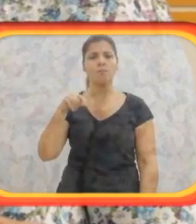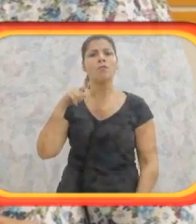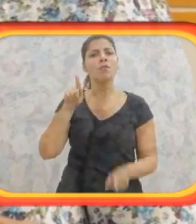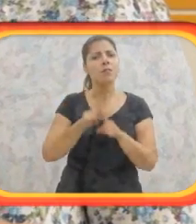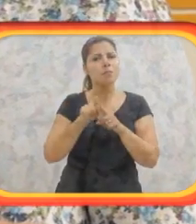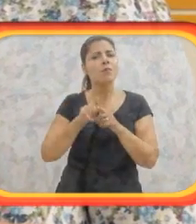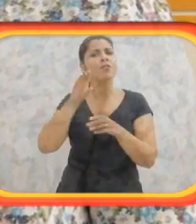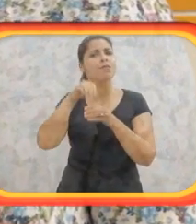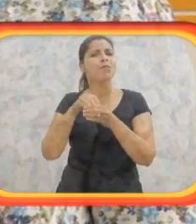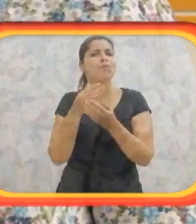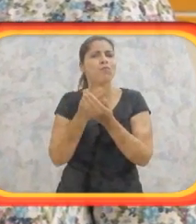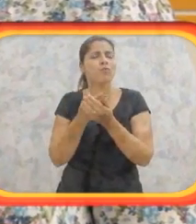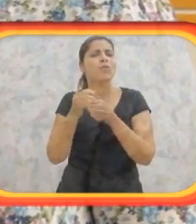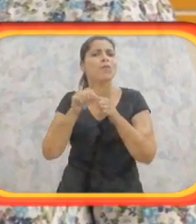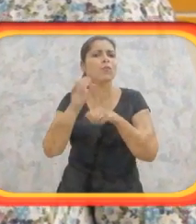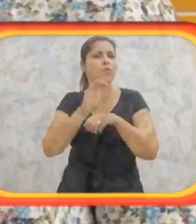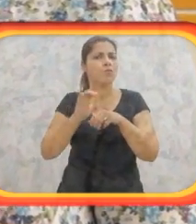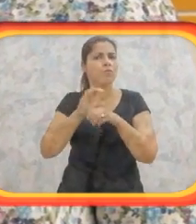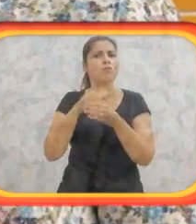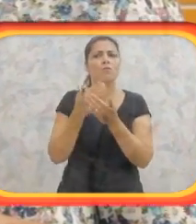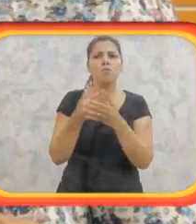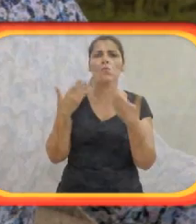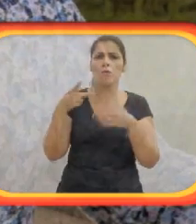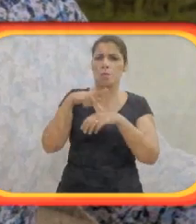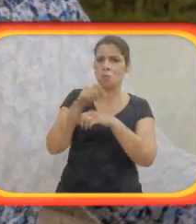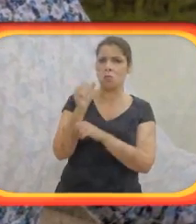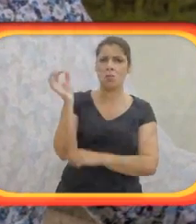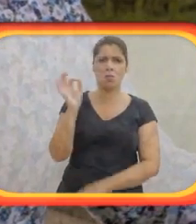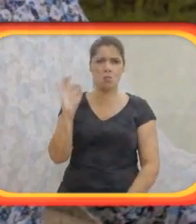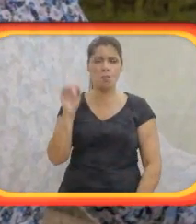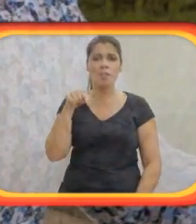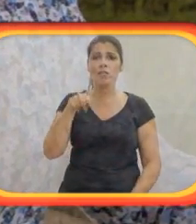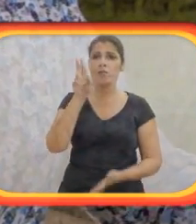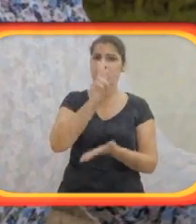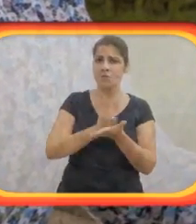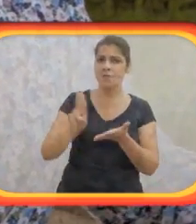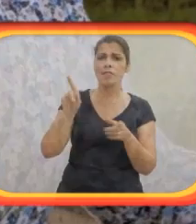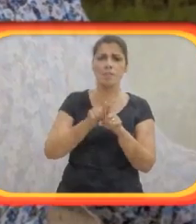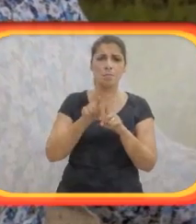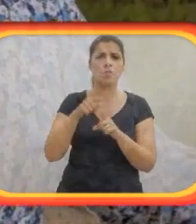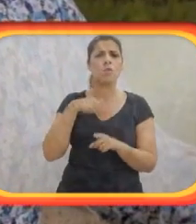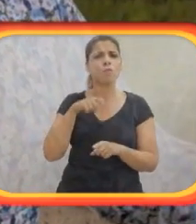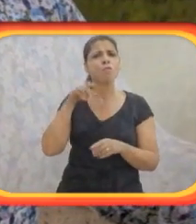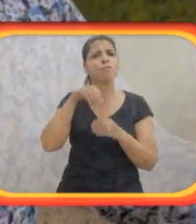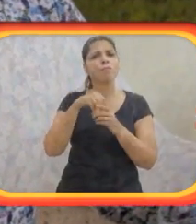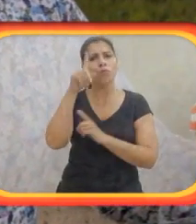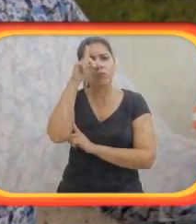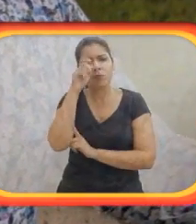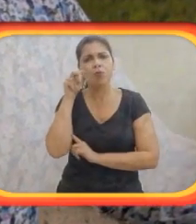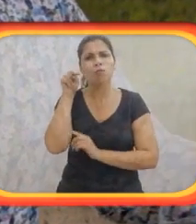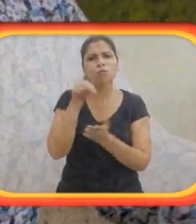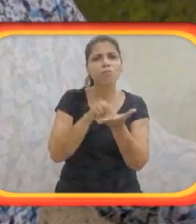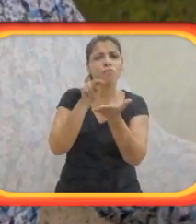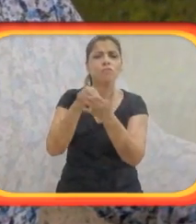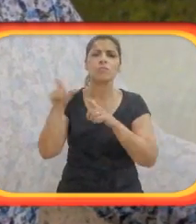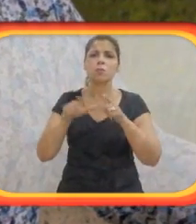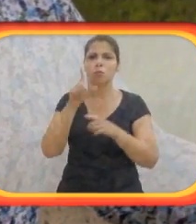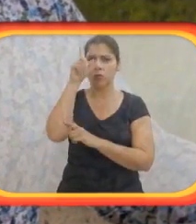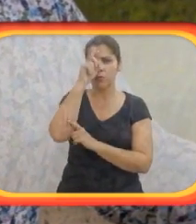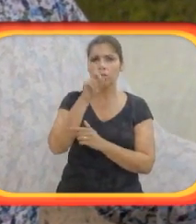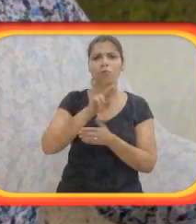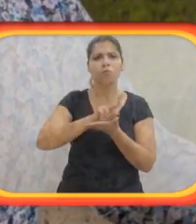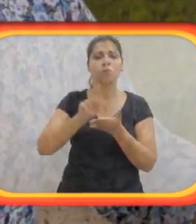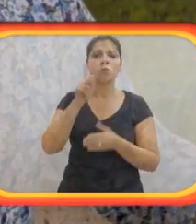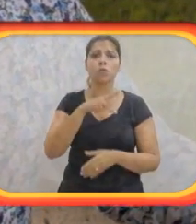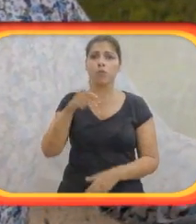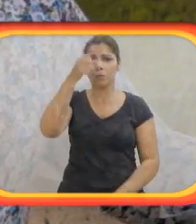Constant, vim fazer uma pós-graduação aqui na universidade e também vou para um hospital, passo a trabalhar em hospitais como professora do